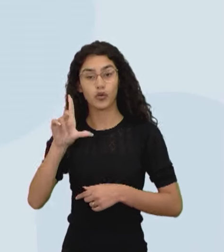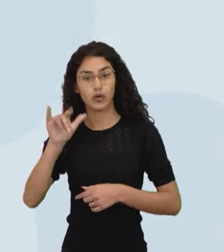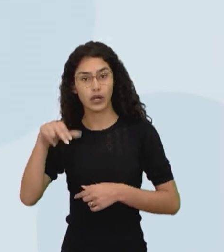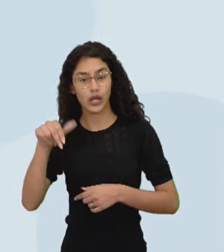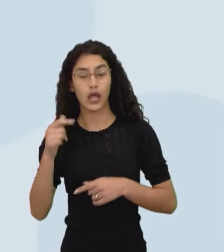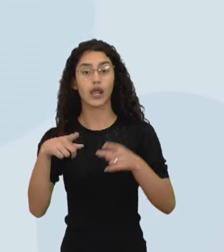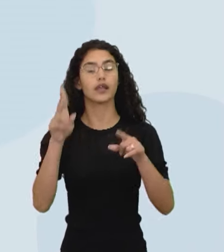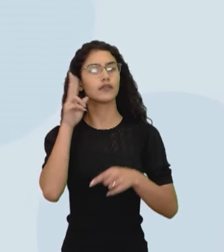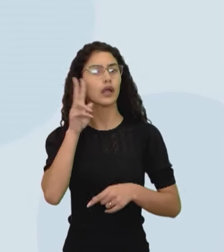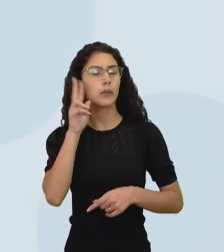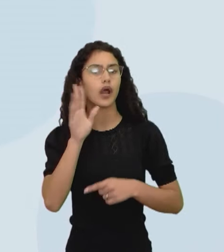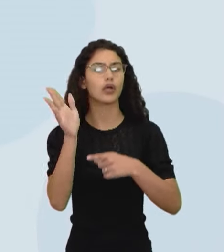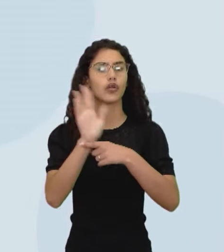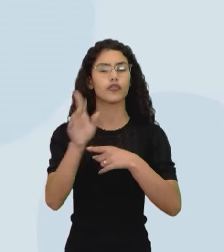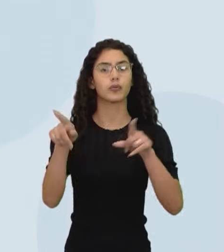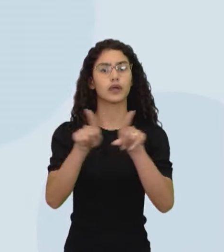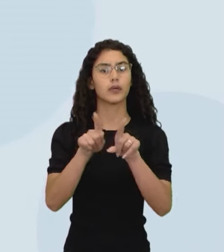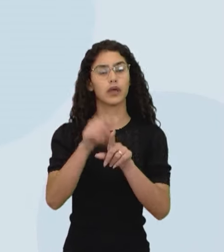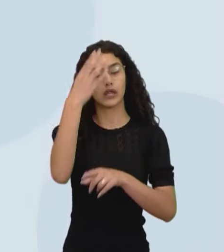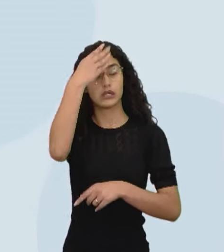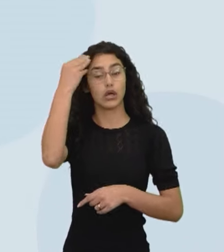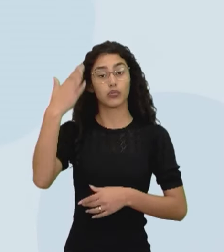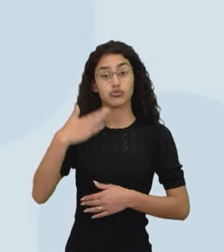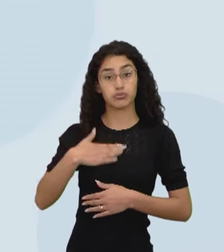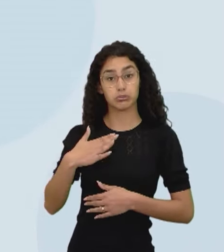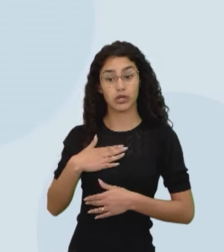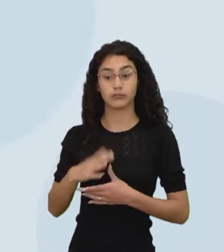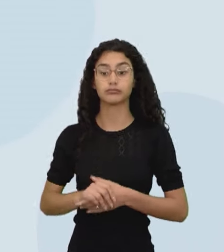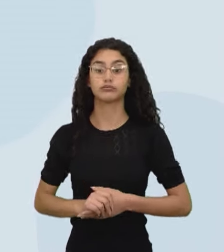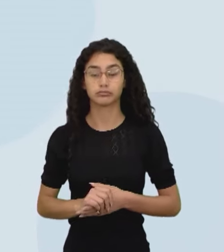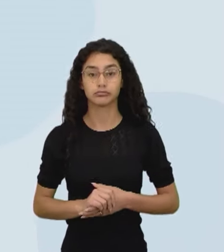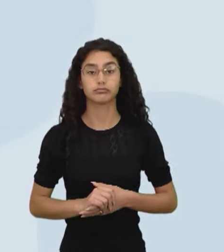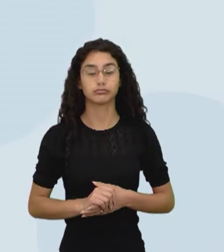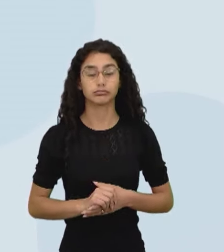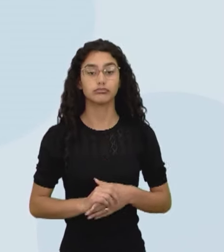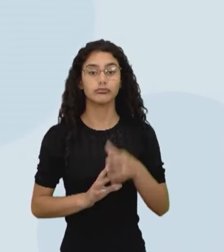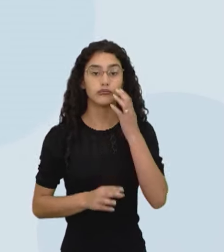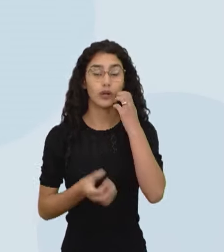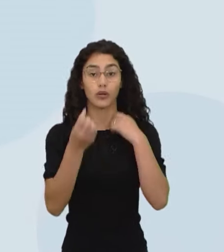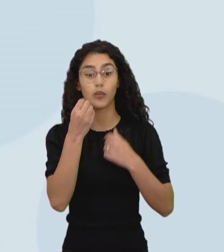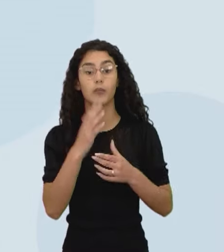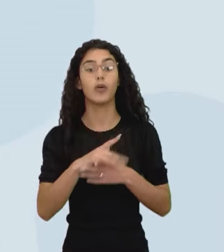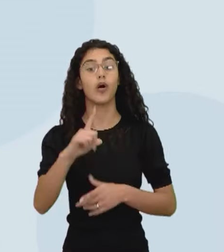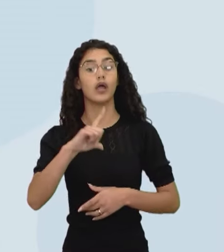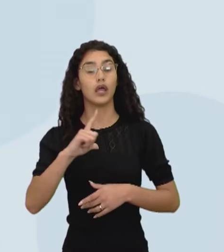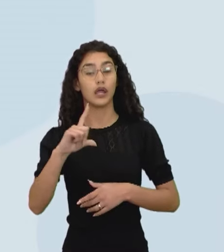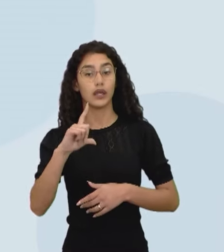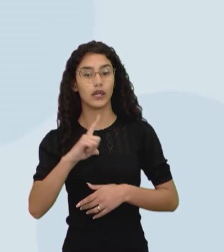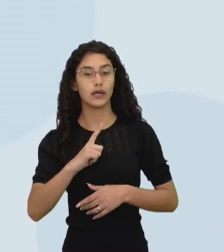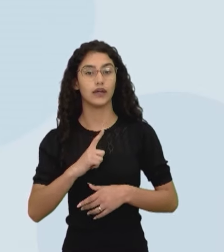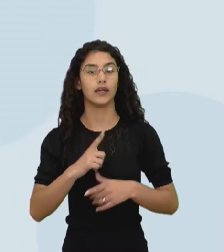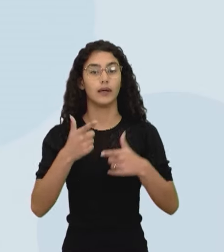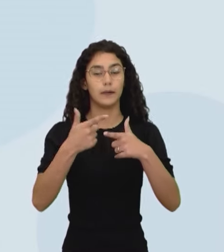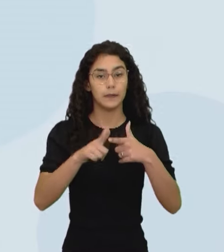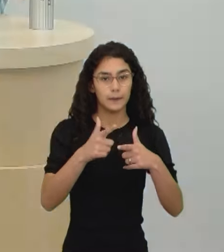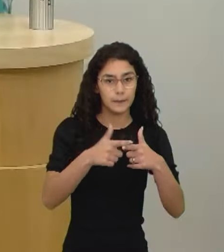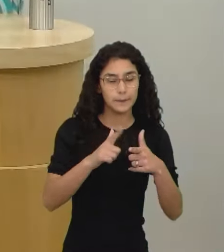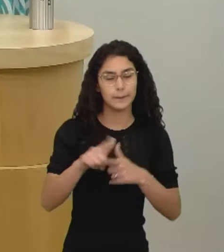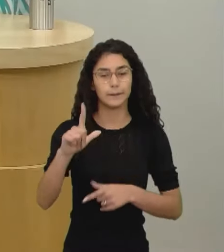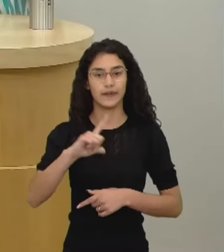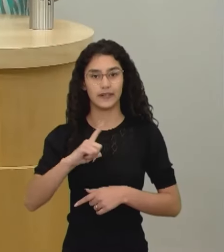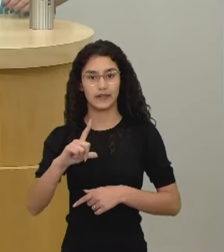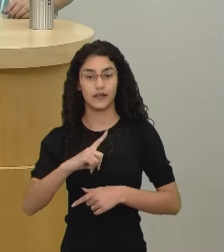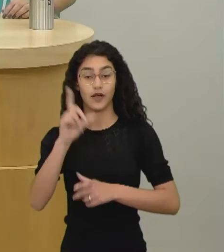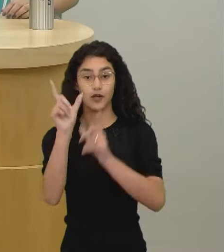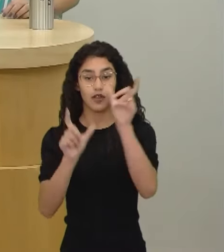do Esqueceram de Mim. Esqueceram de Mim é um, principalmente, que ele faz aquelas arapucas pros assaltantes. E aí Arapuca começa... é